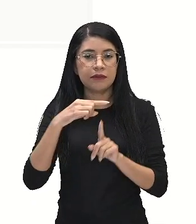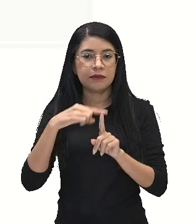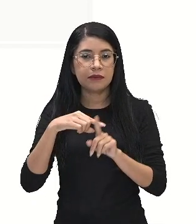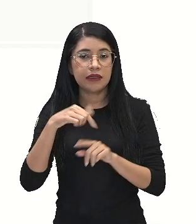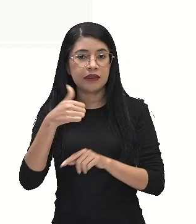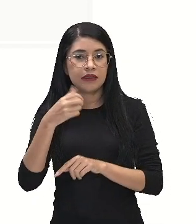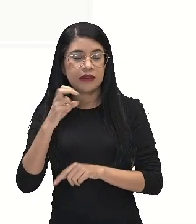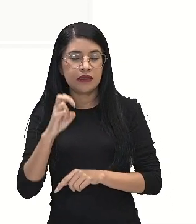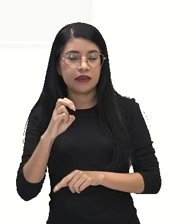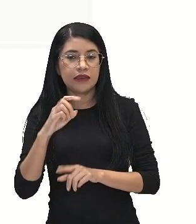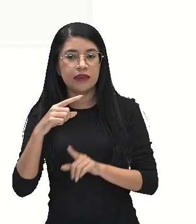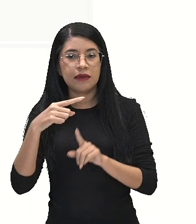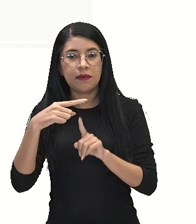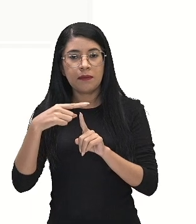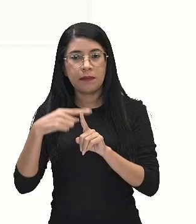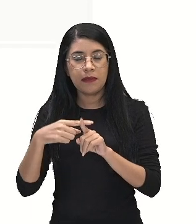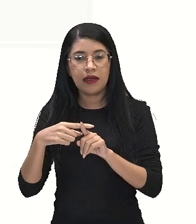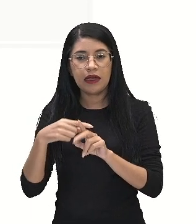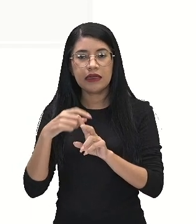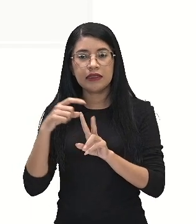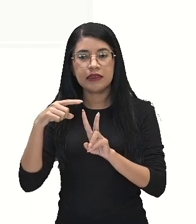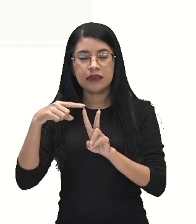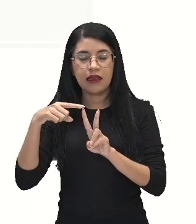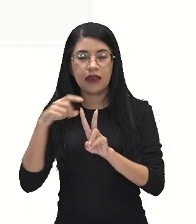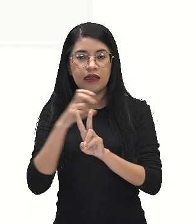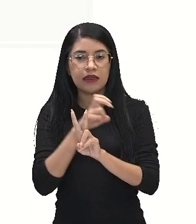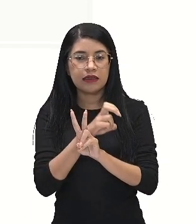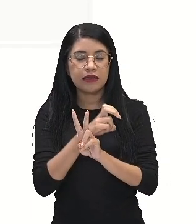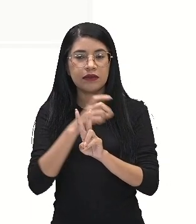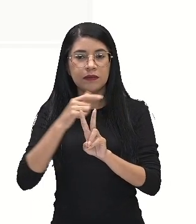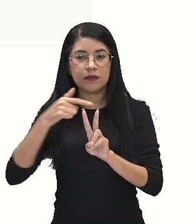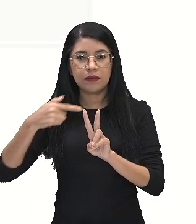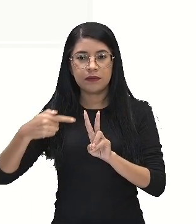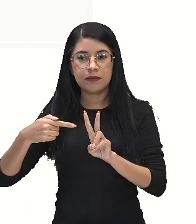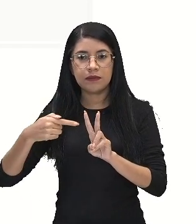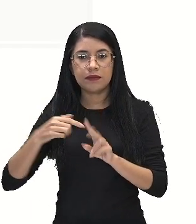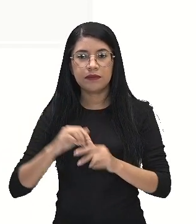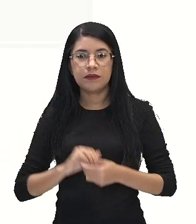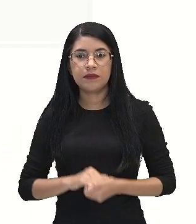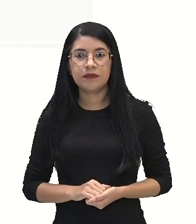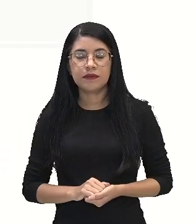15 mais 5 raiz de 7.